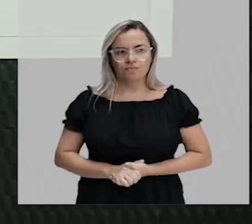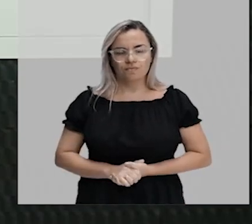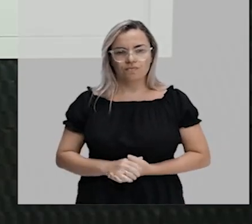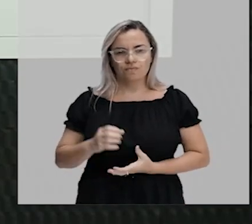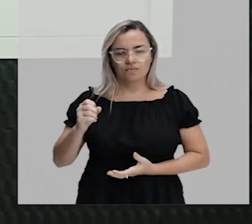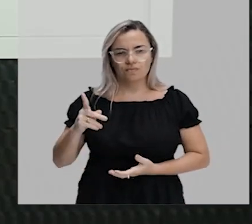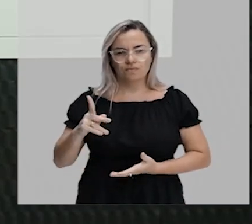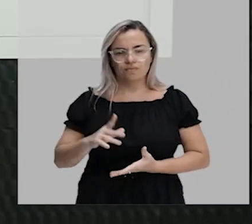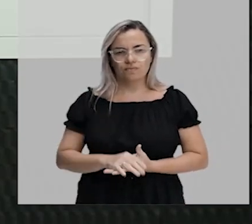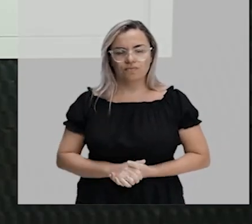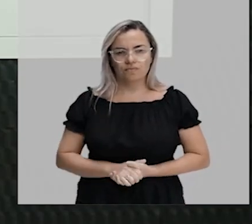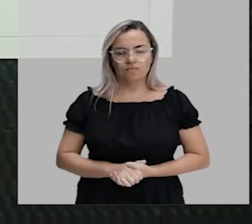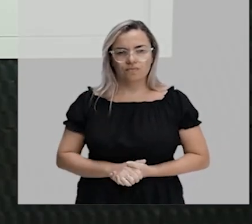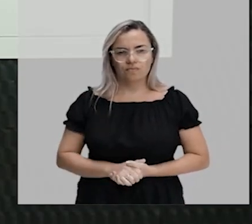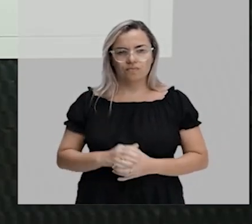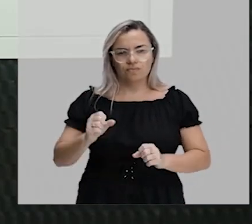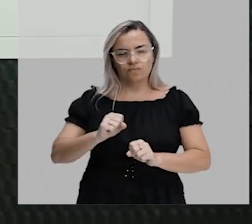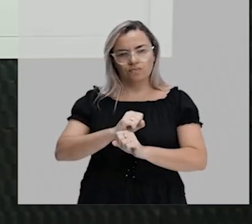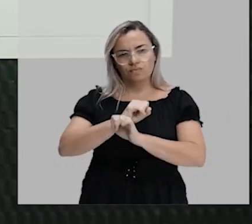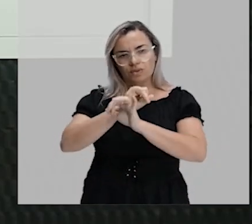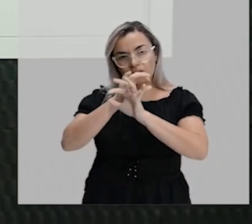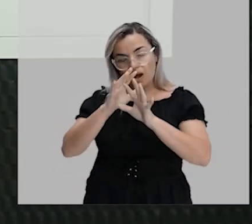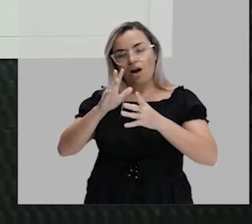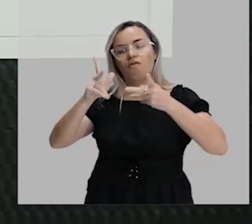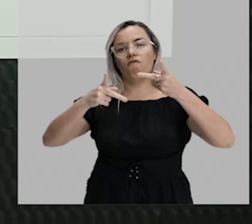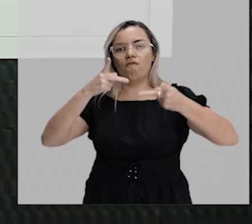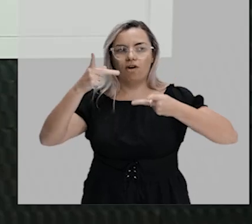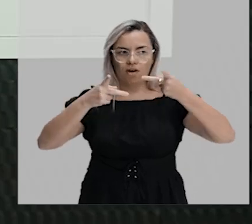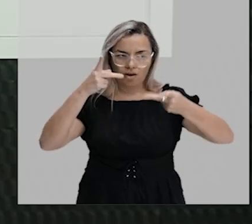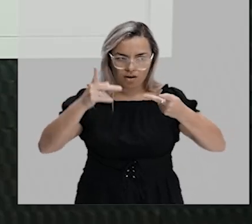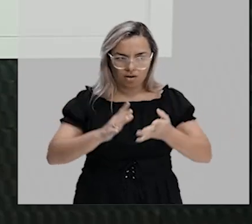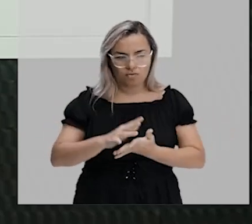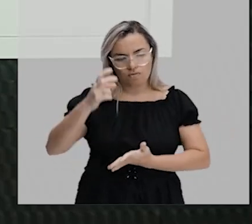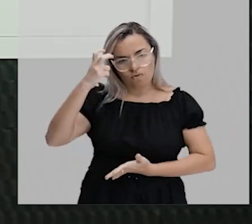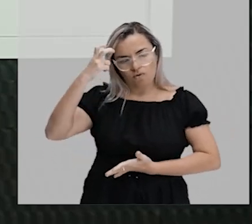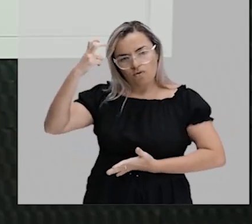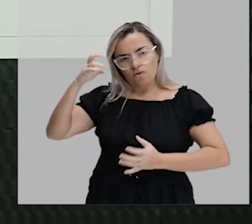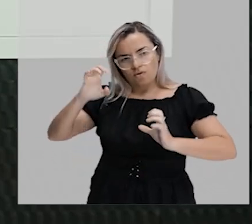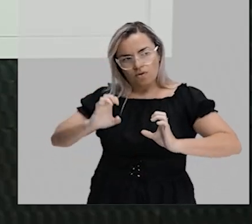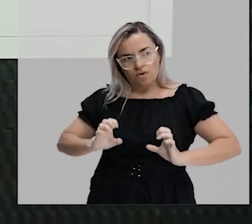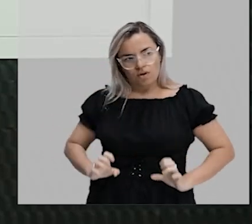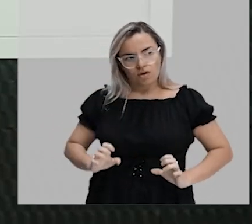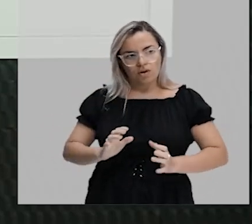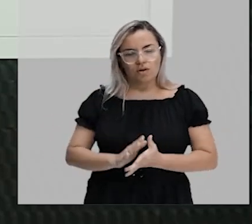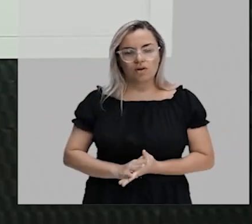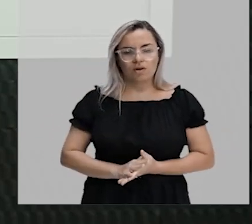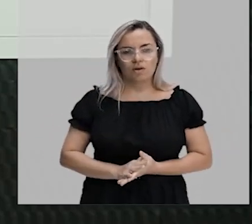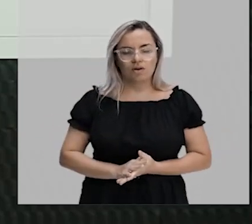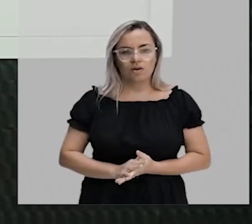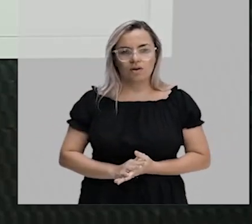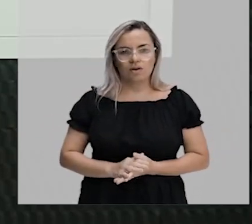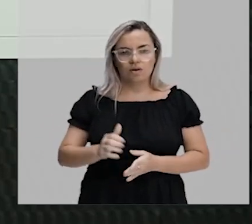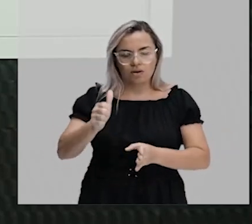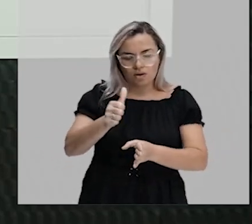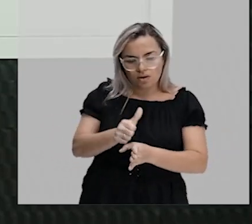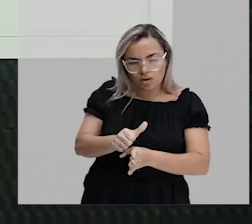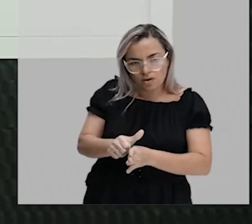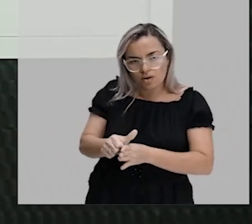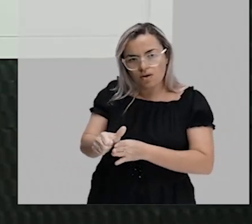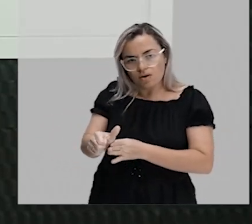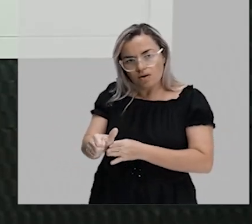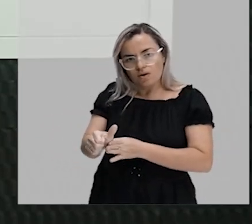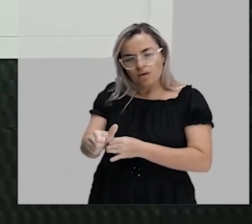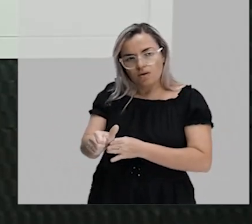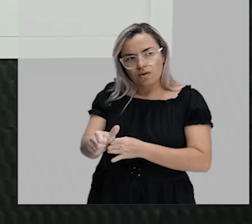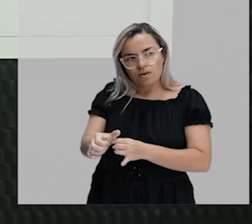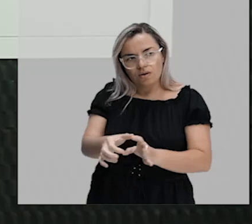ok? Claro, se nós estamos falando de um intelectualismo ético, a moralidade, ok, ela está também